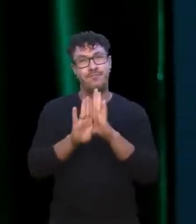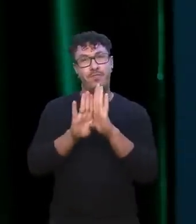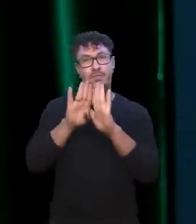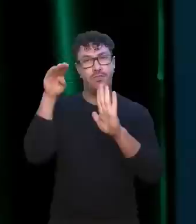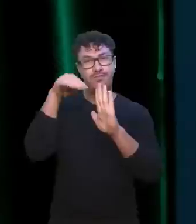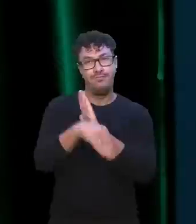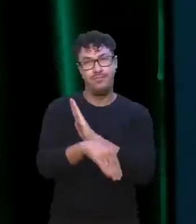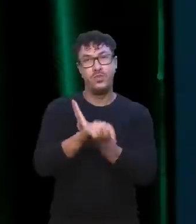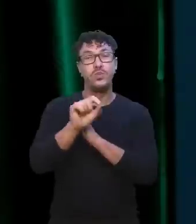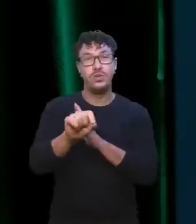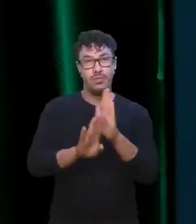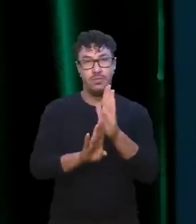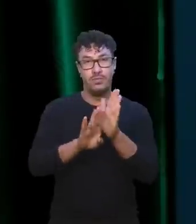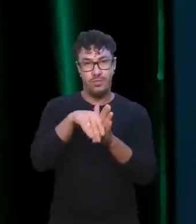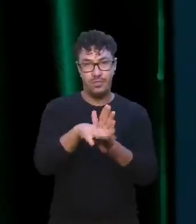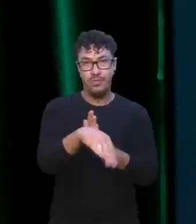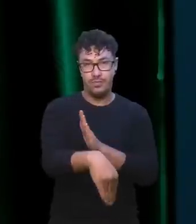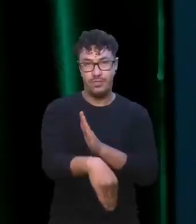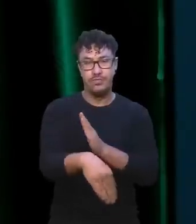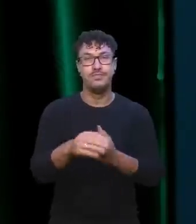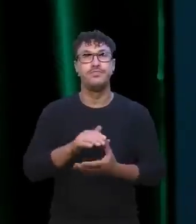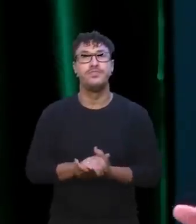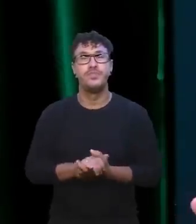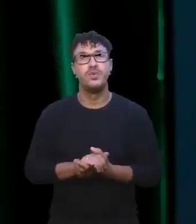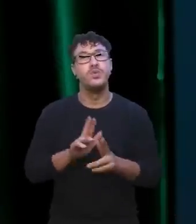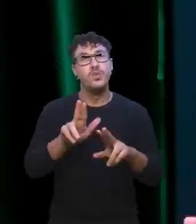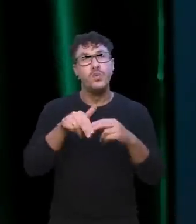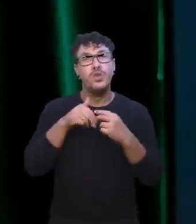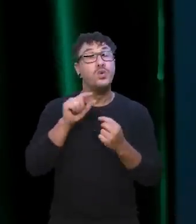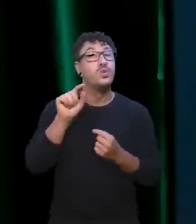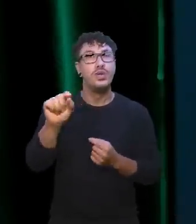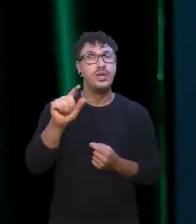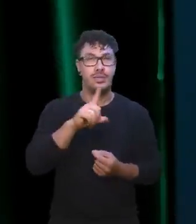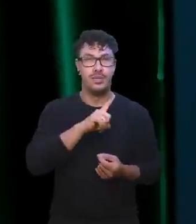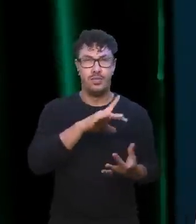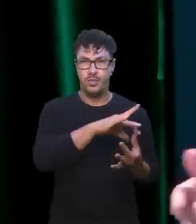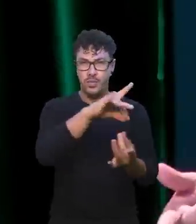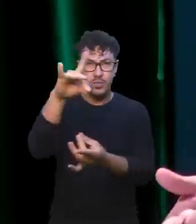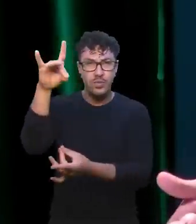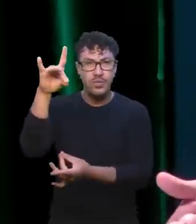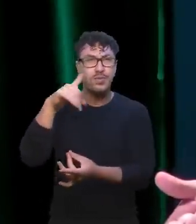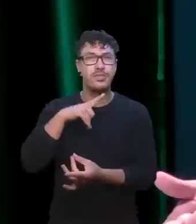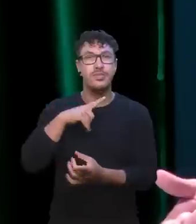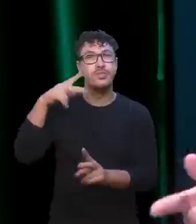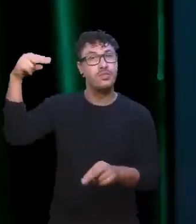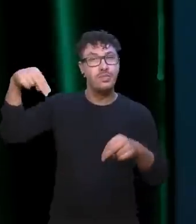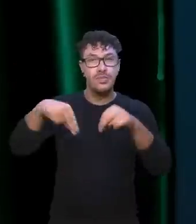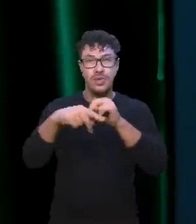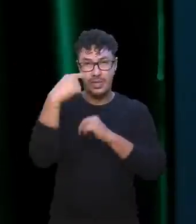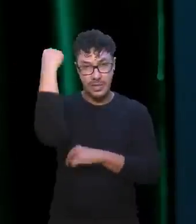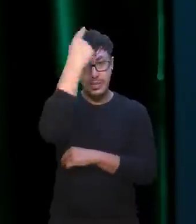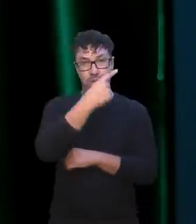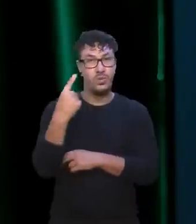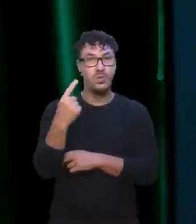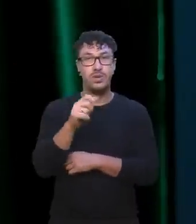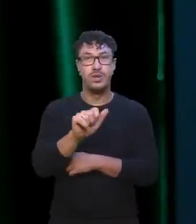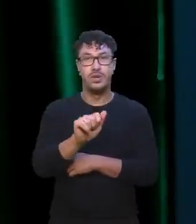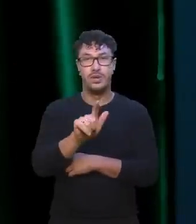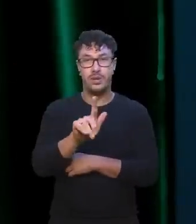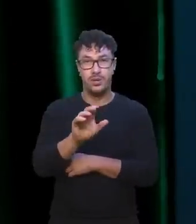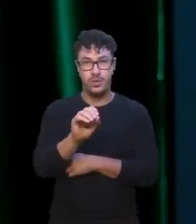novamente no mundo de provas e expiação. Então, são esses espíritos que o Santo Agostinho está falando aqui, os exilados,